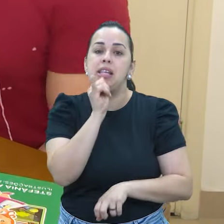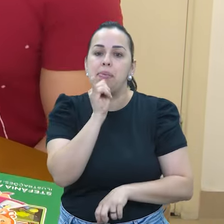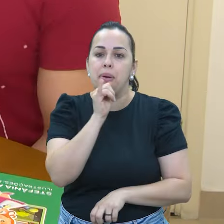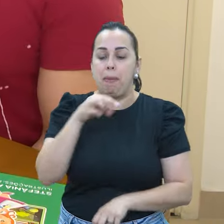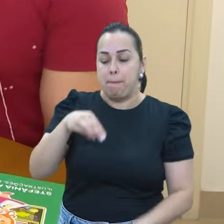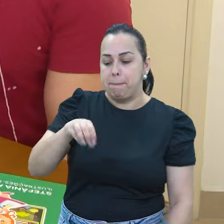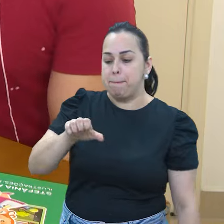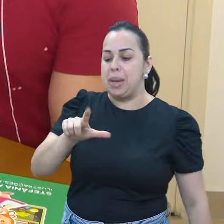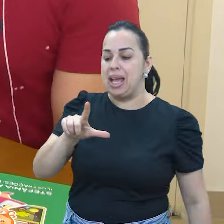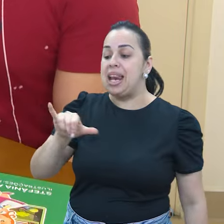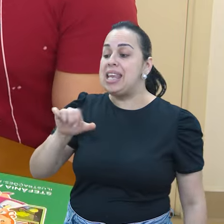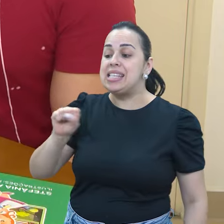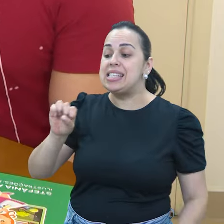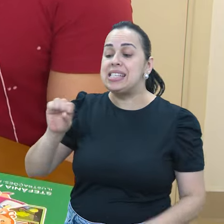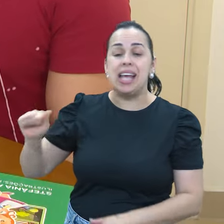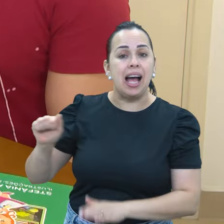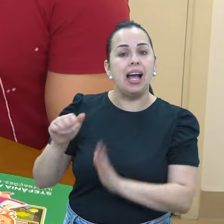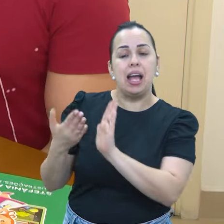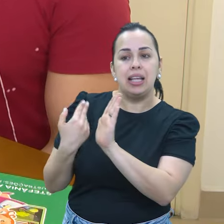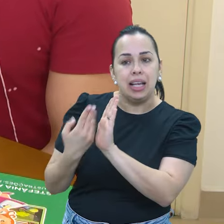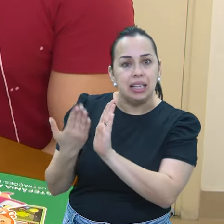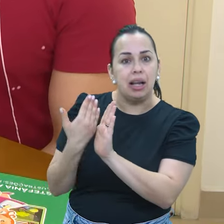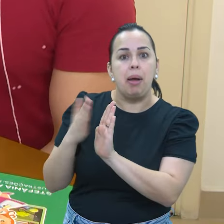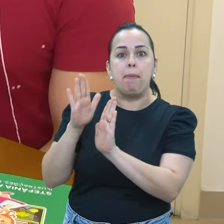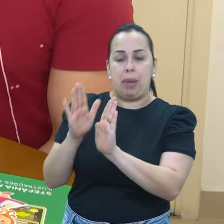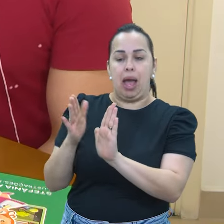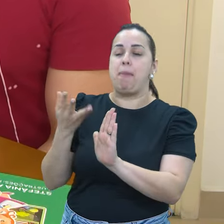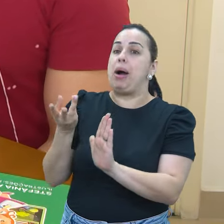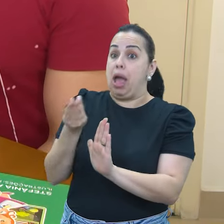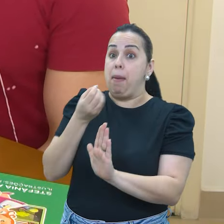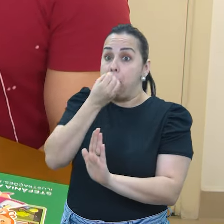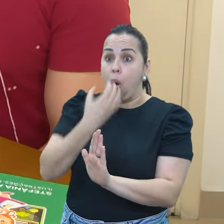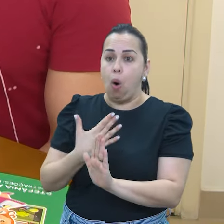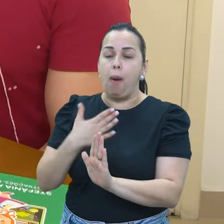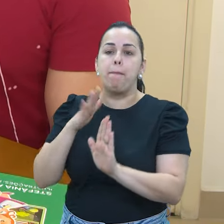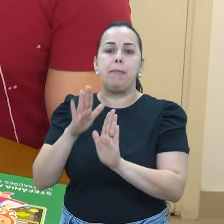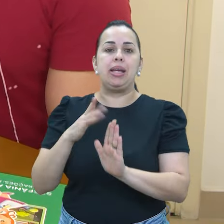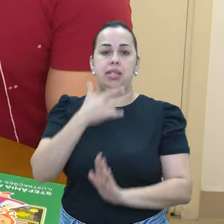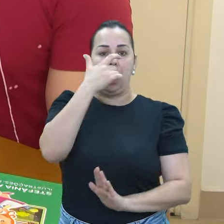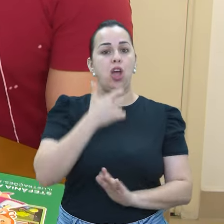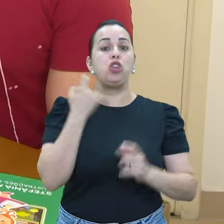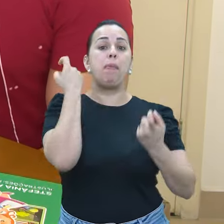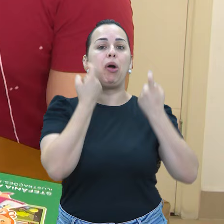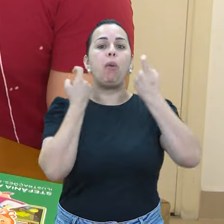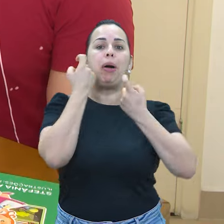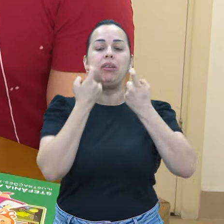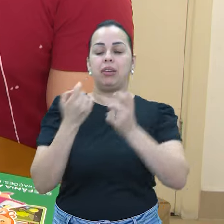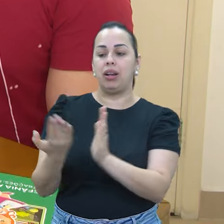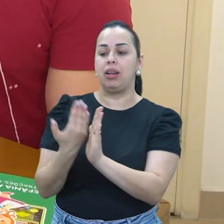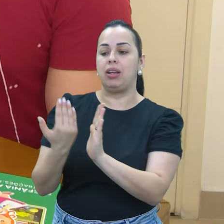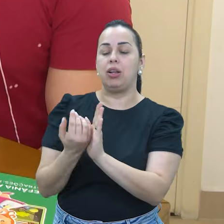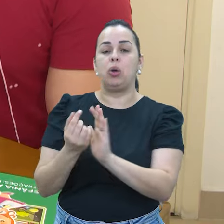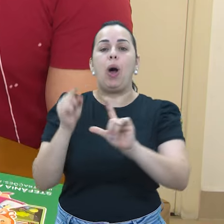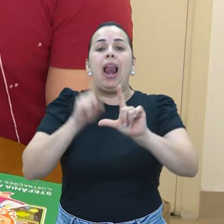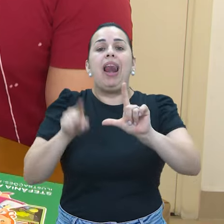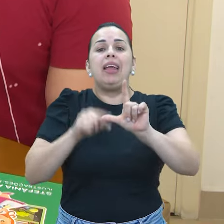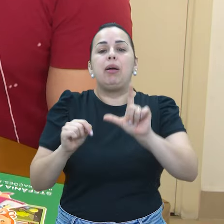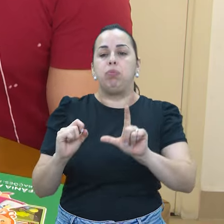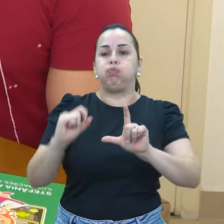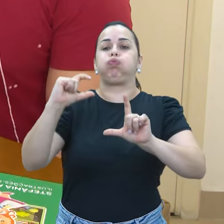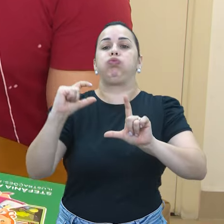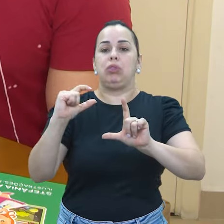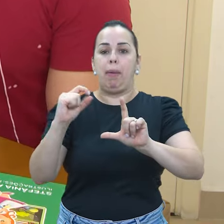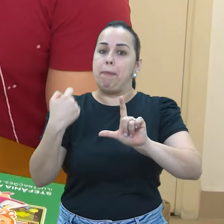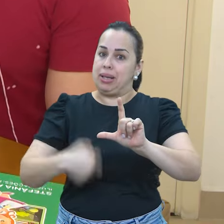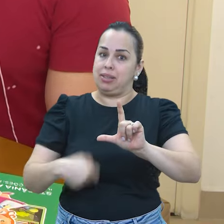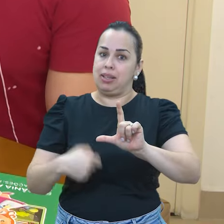Eu tento trazer algumas coisas, algumas temáticas. É interessante, por exemplo, os livros da Melissa, eles são uma delícia, mas existe também uma preocupação, eu tive uma preocupação